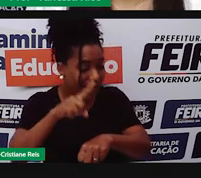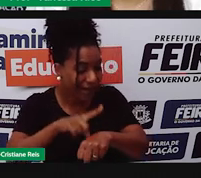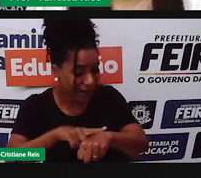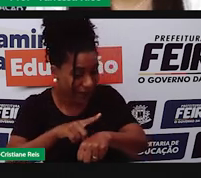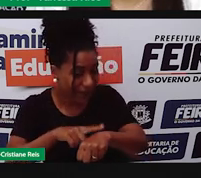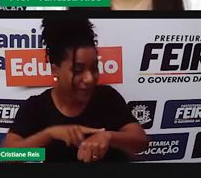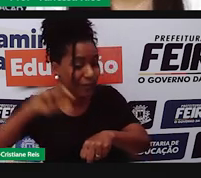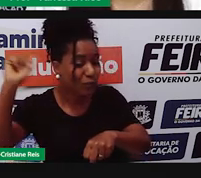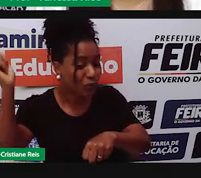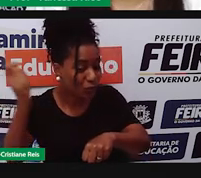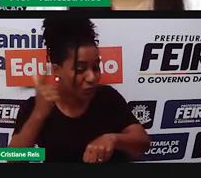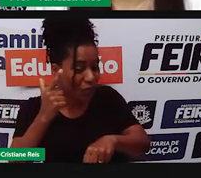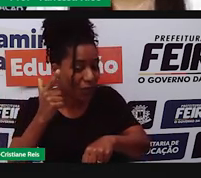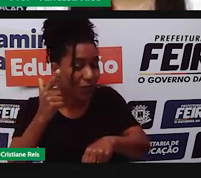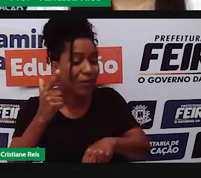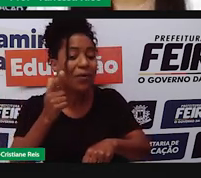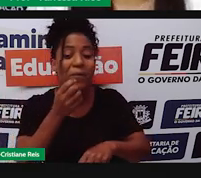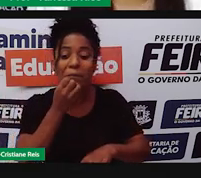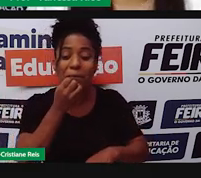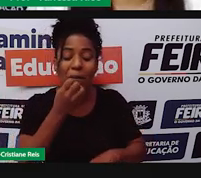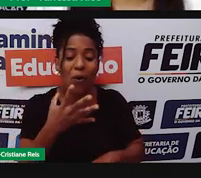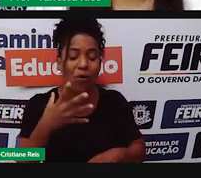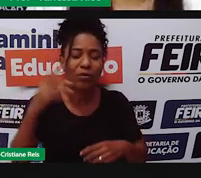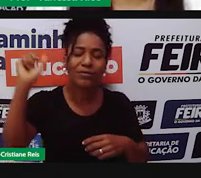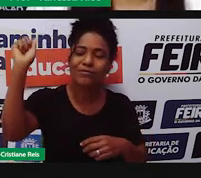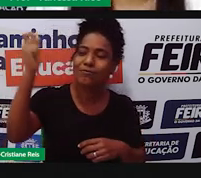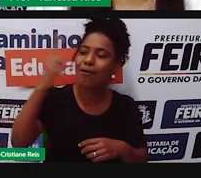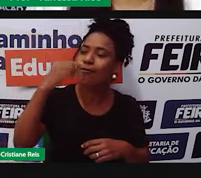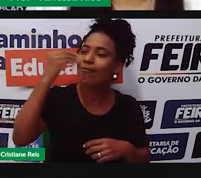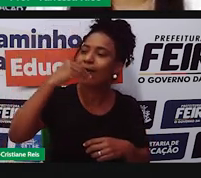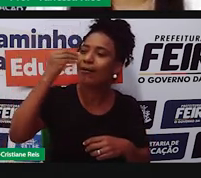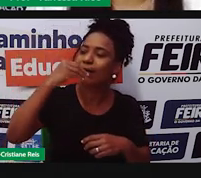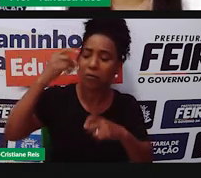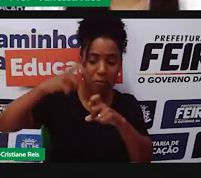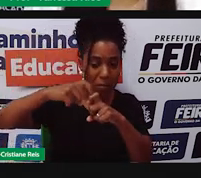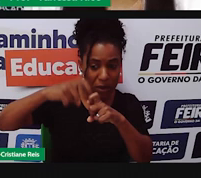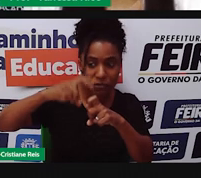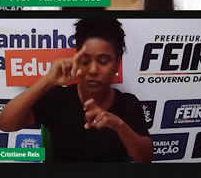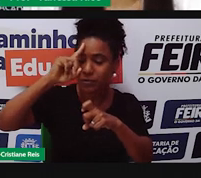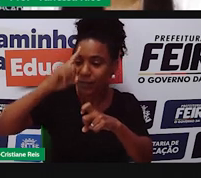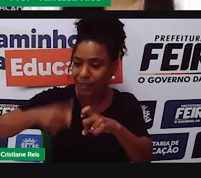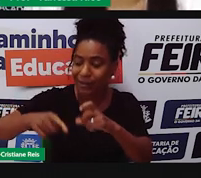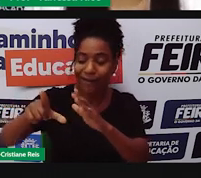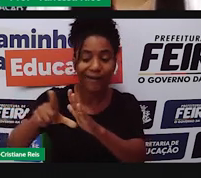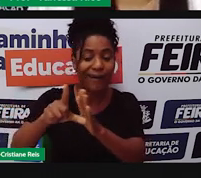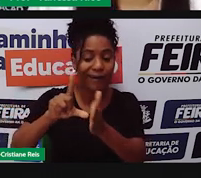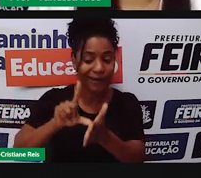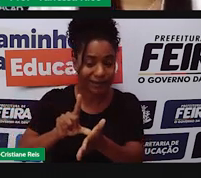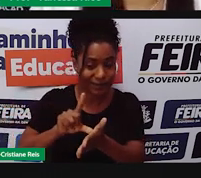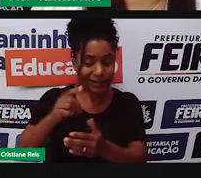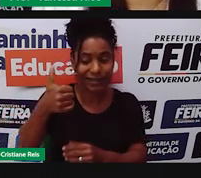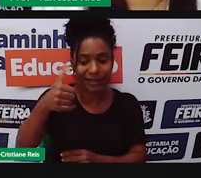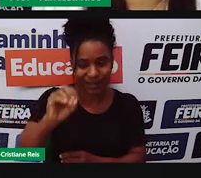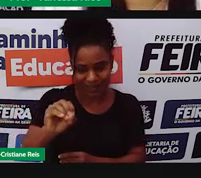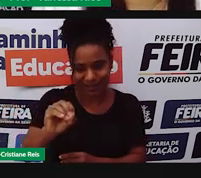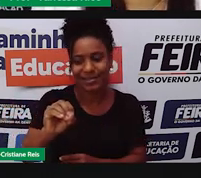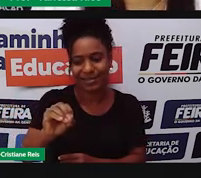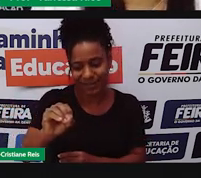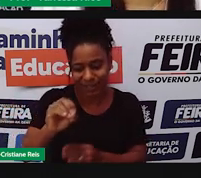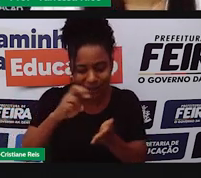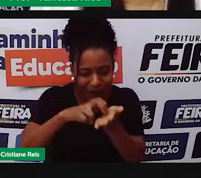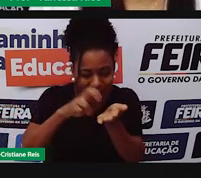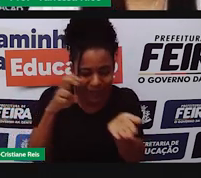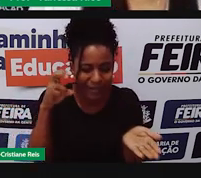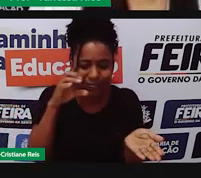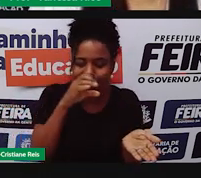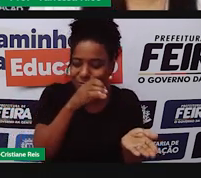expor ao sol, né? O horário recomendado pelos médicos para se expor ao sol é antes das 10 ou depois das 4 da